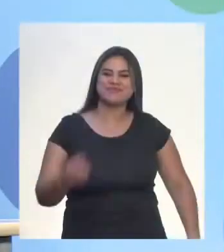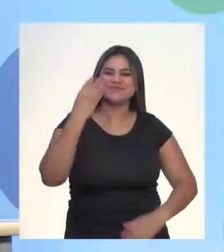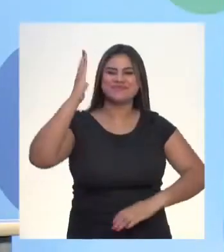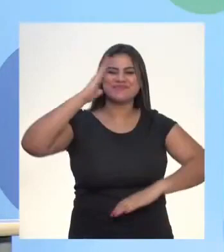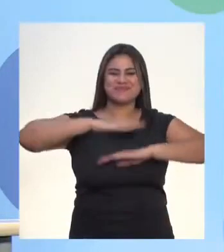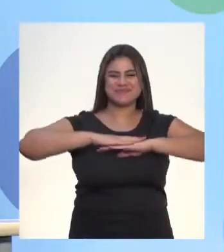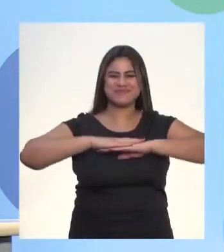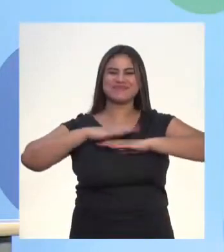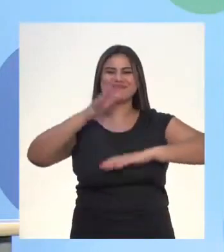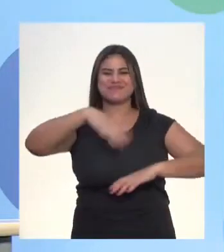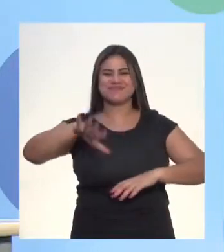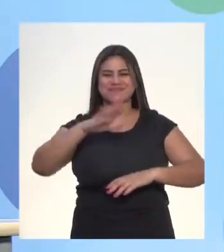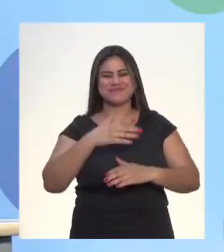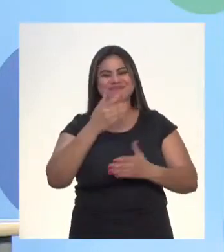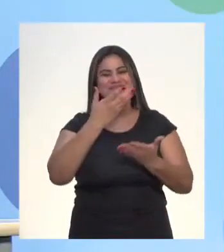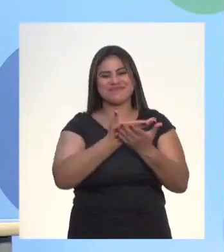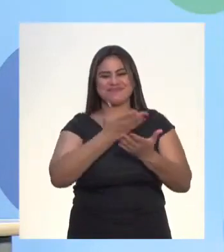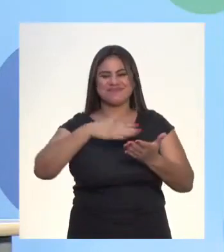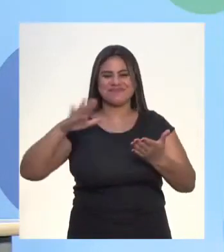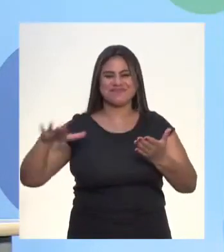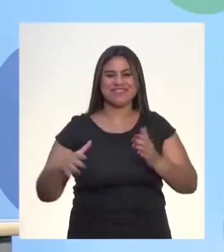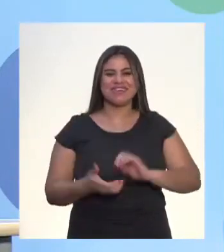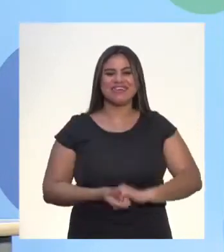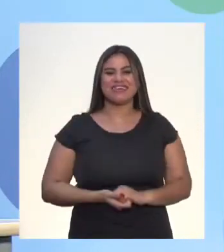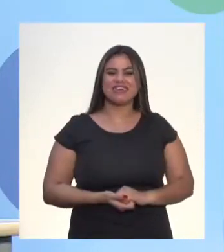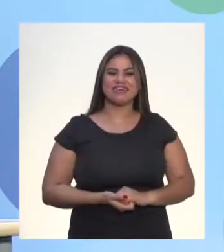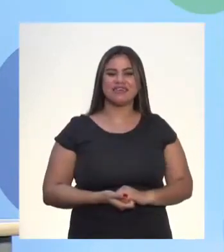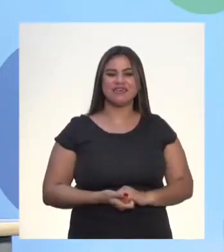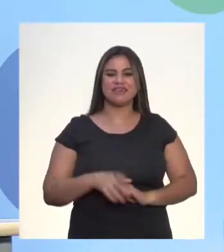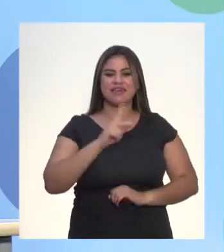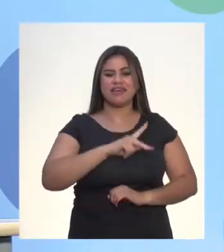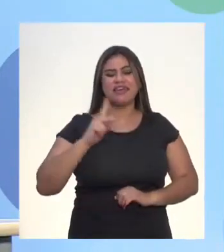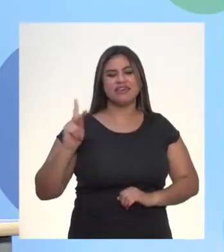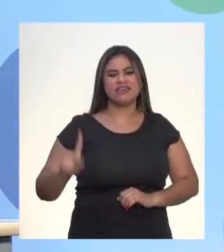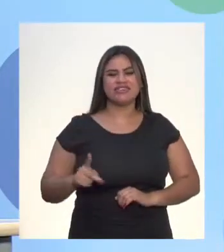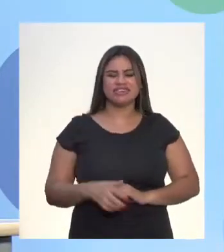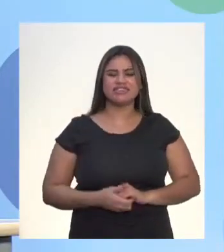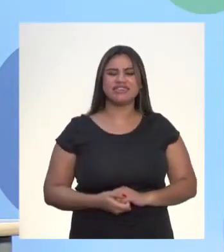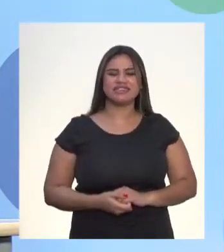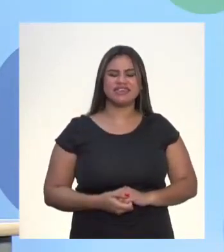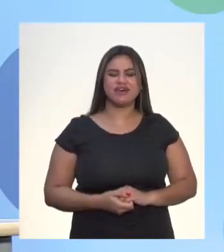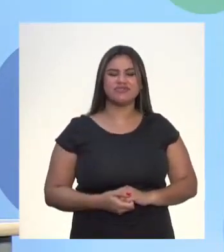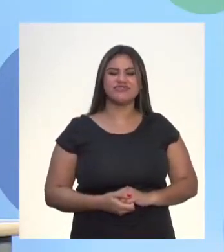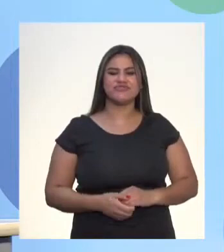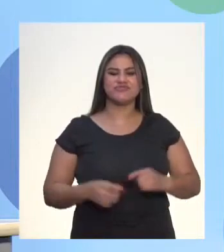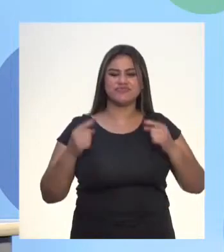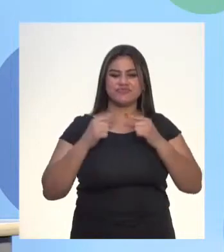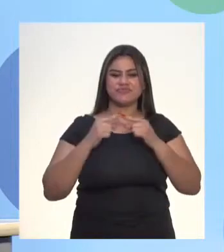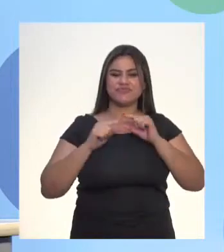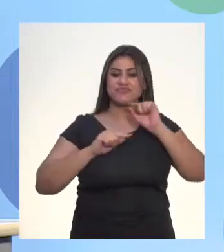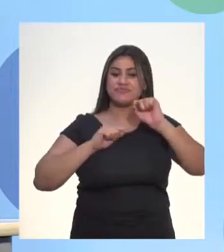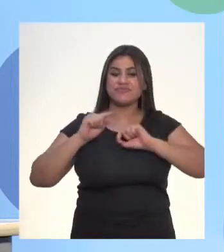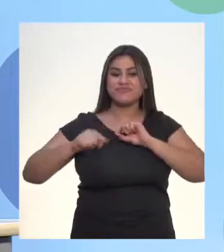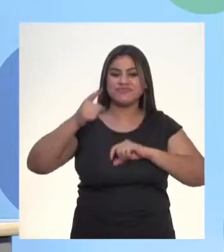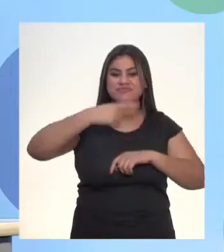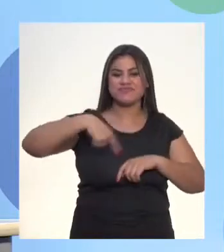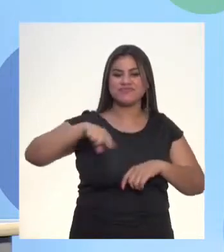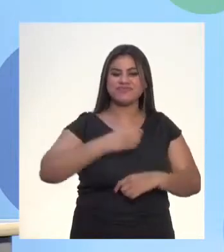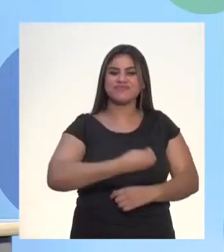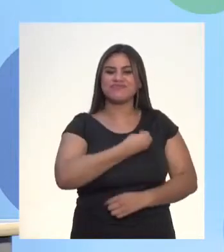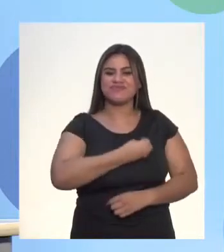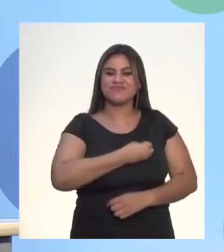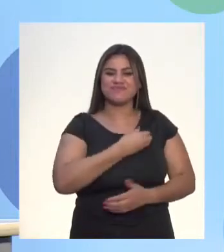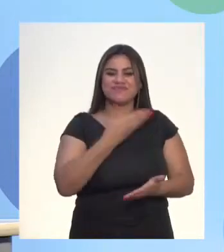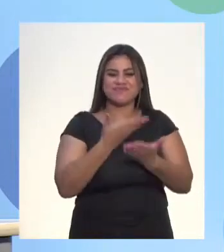Boa tarde, queridos alunos, alunas, colegas professores, quem mais estiver assistindo. Nós estamos aqui em mais